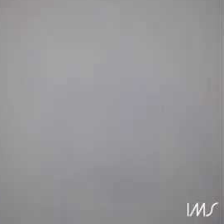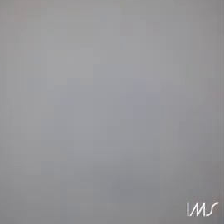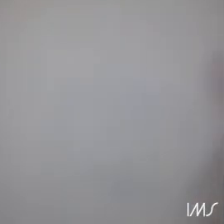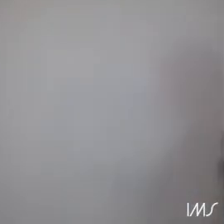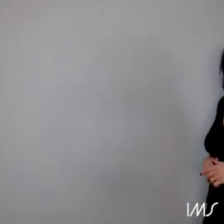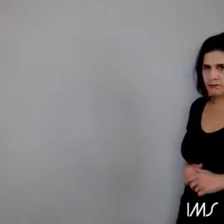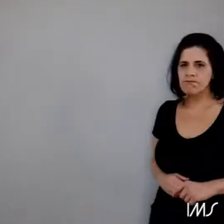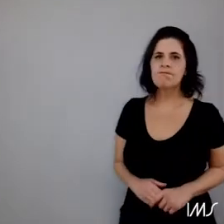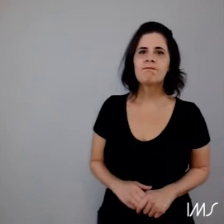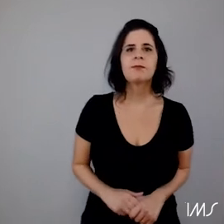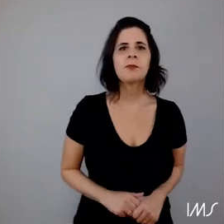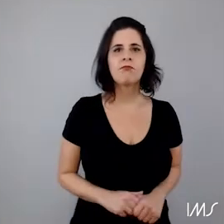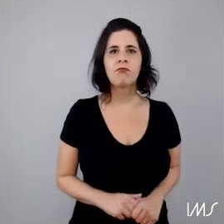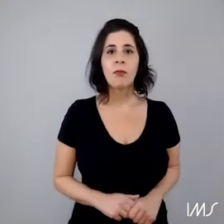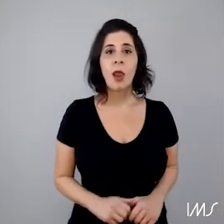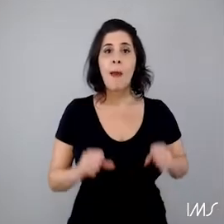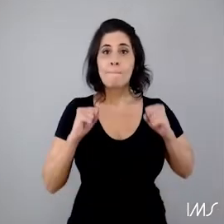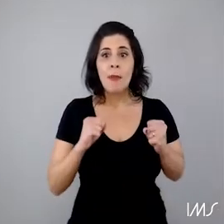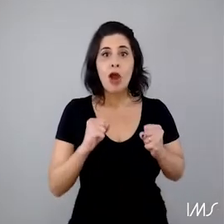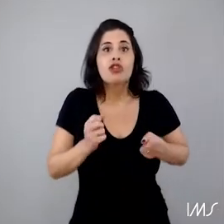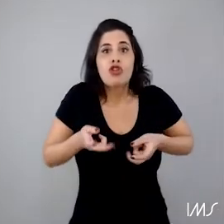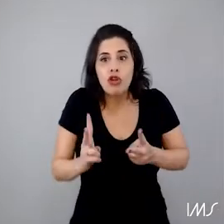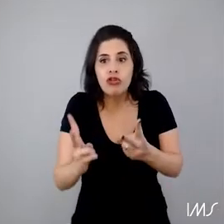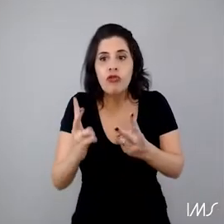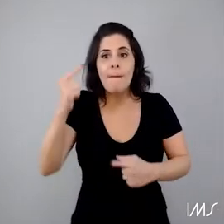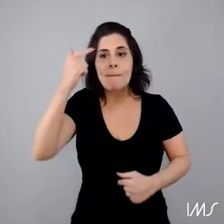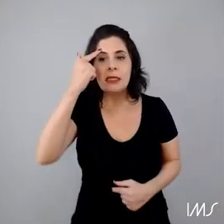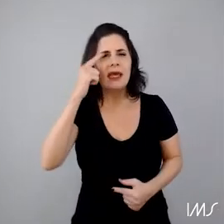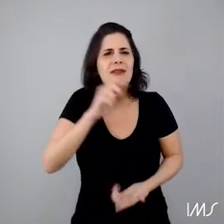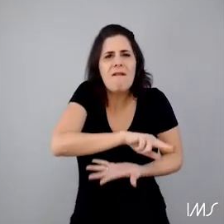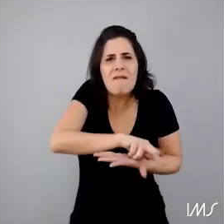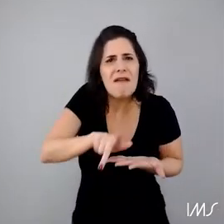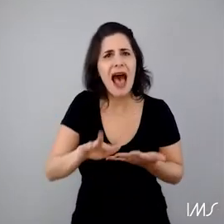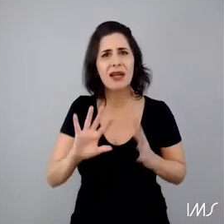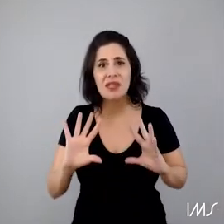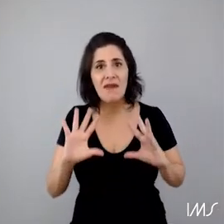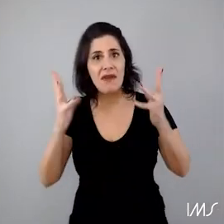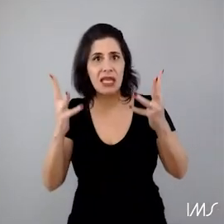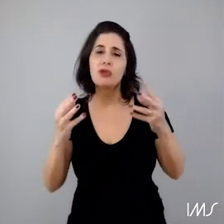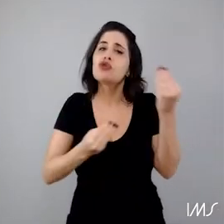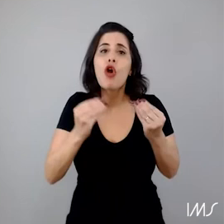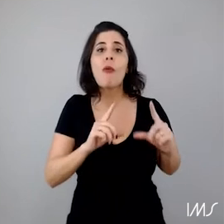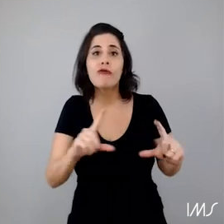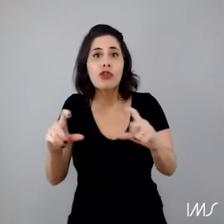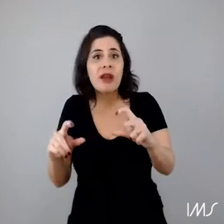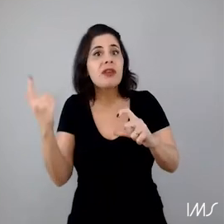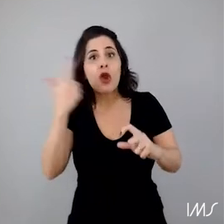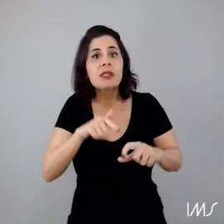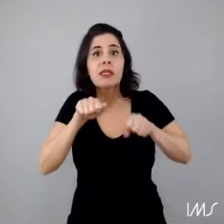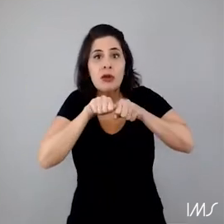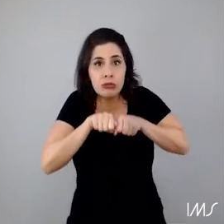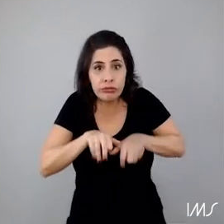arsenal de eventos e de expansão da fotografia.